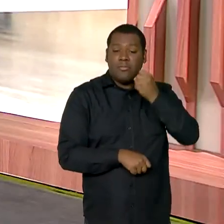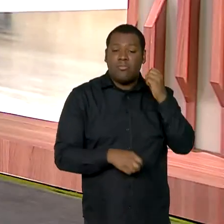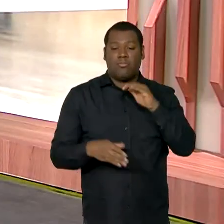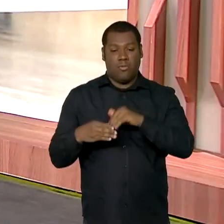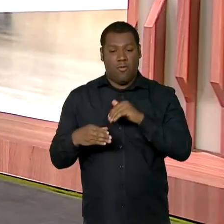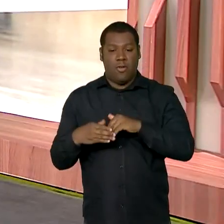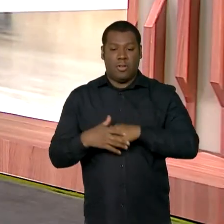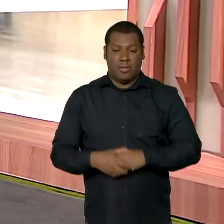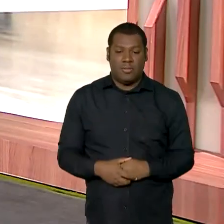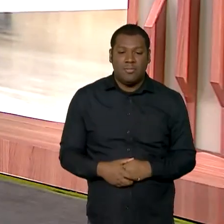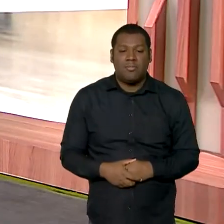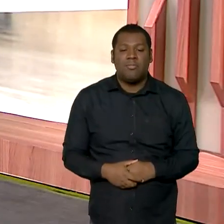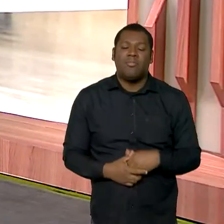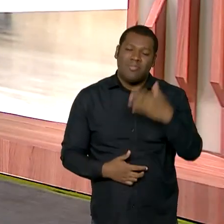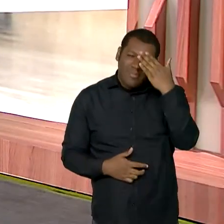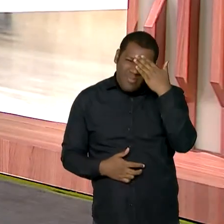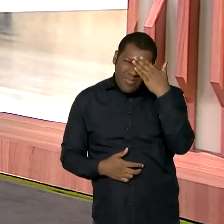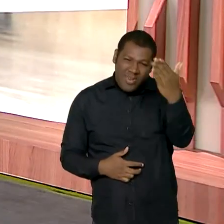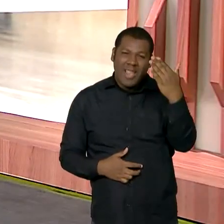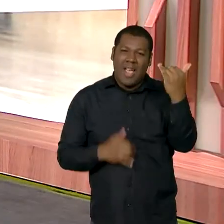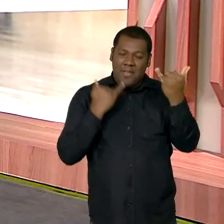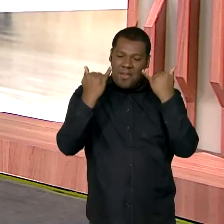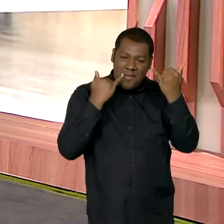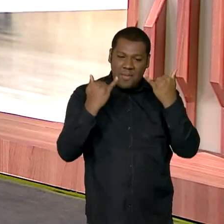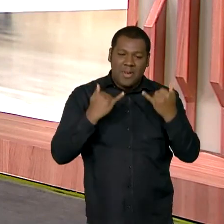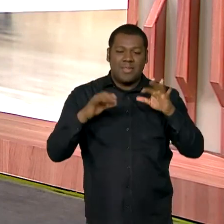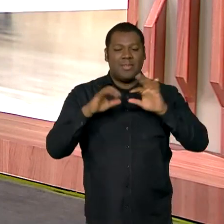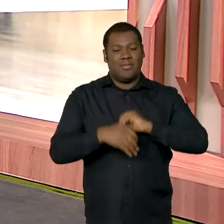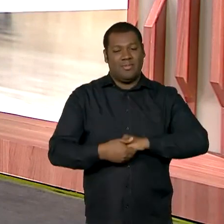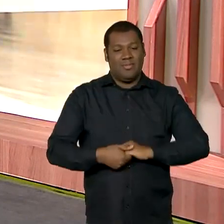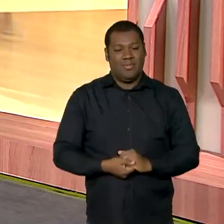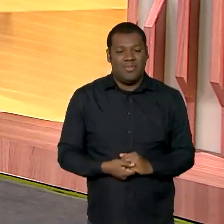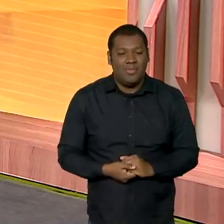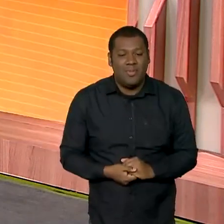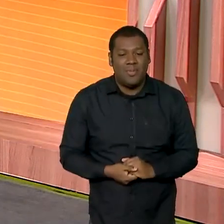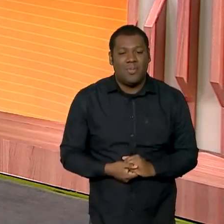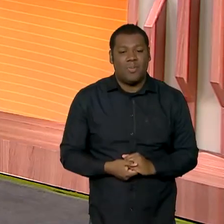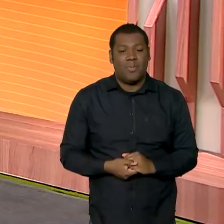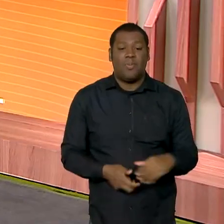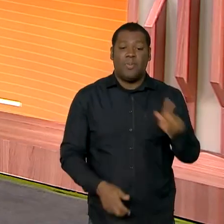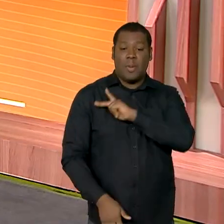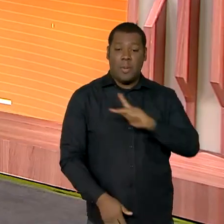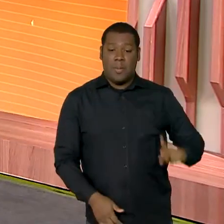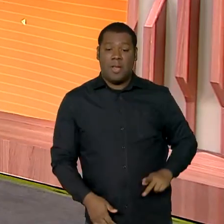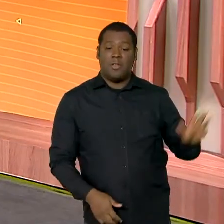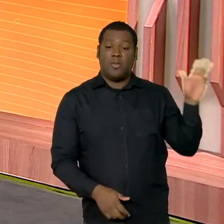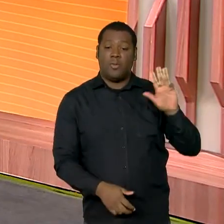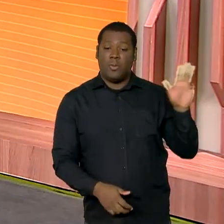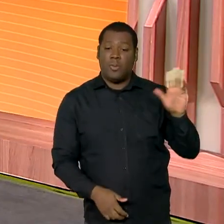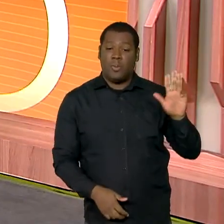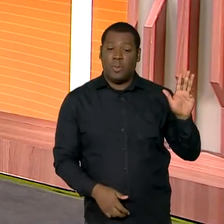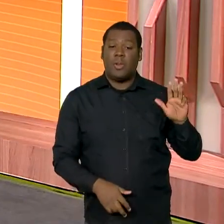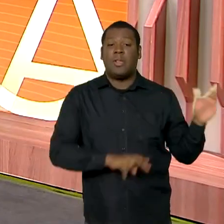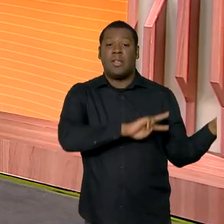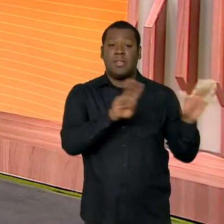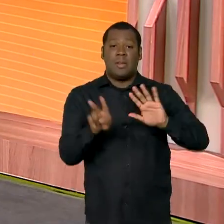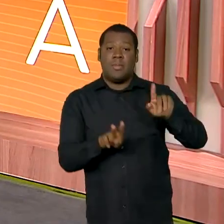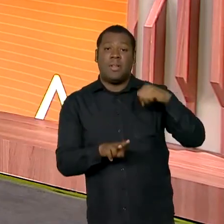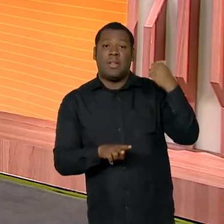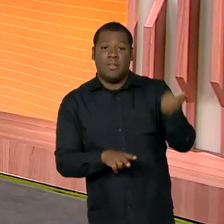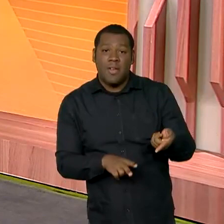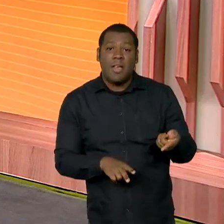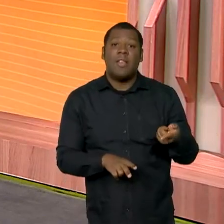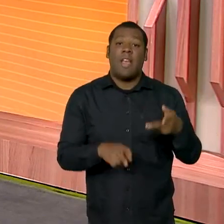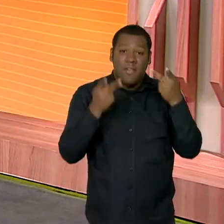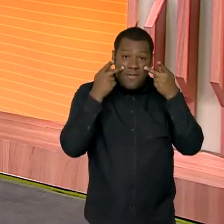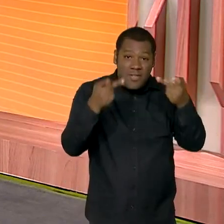estúdio. Tá certo, Jéssica. Muito obrigado aí pelas informações. Um ótimo dia. E o presidente Lula embarca na semana que vem para Bogotá,